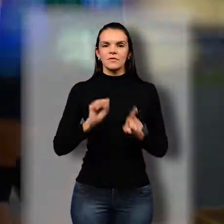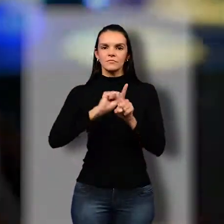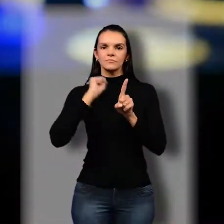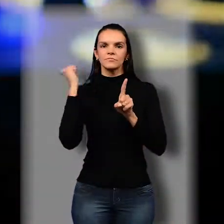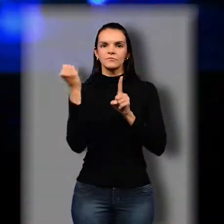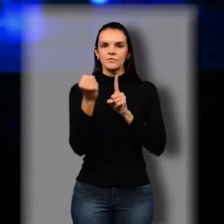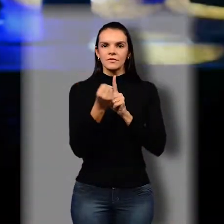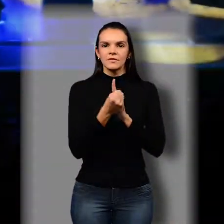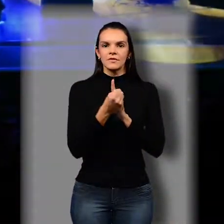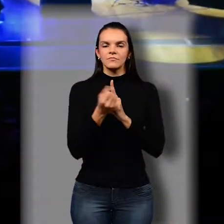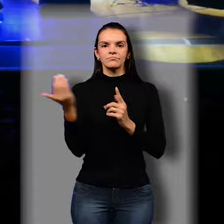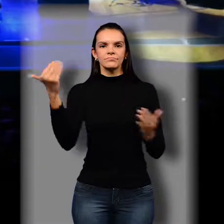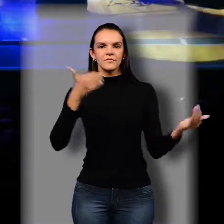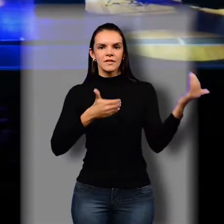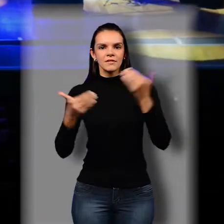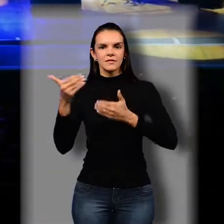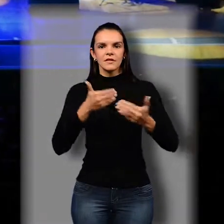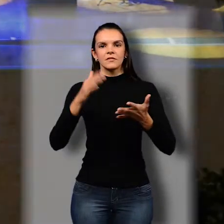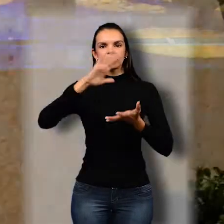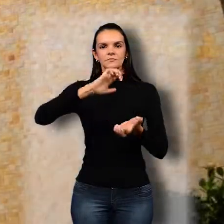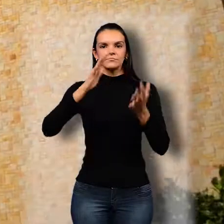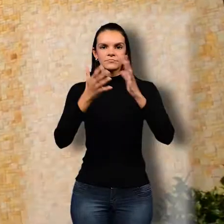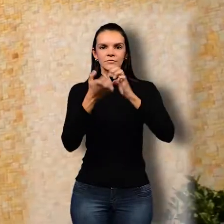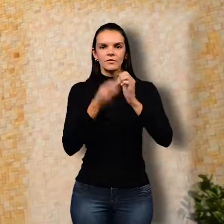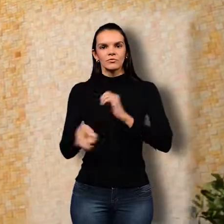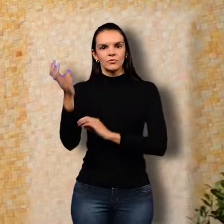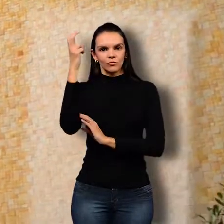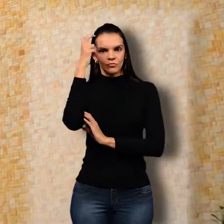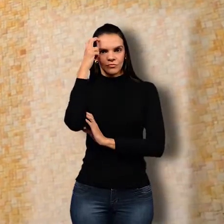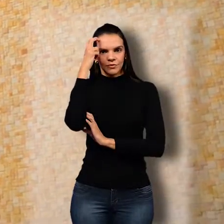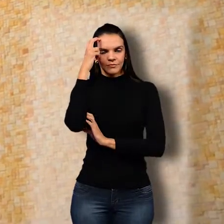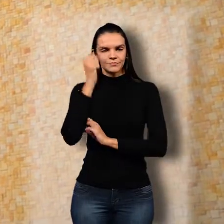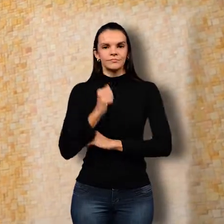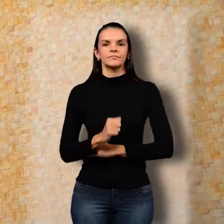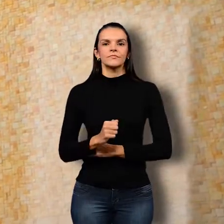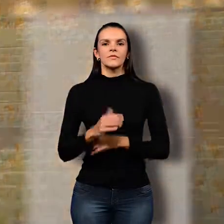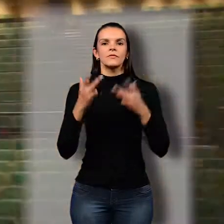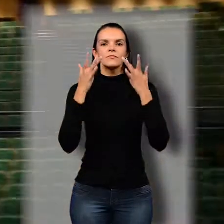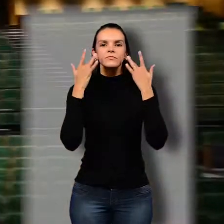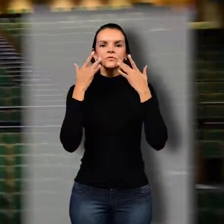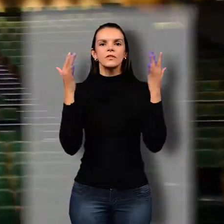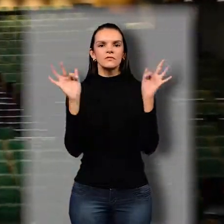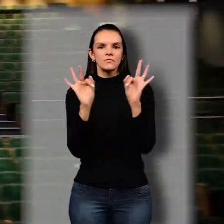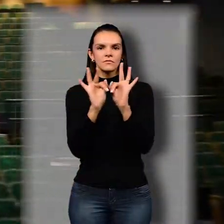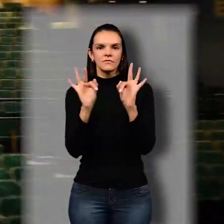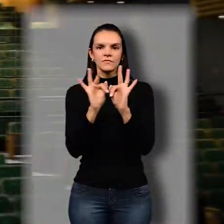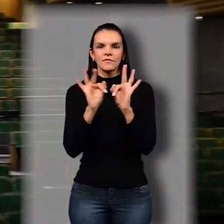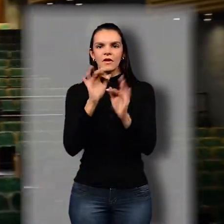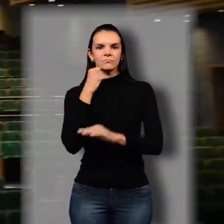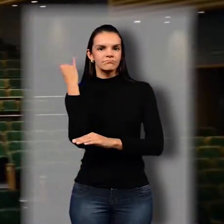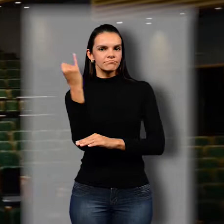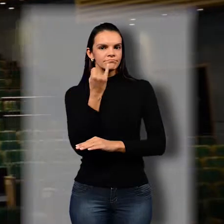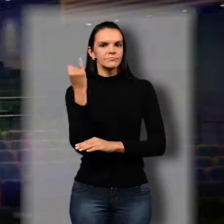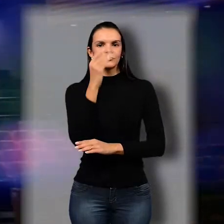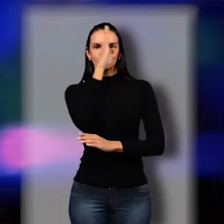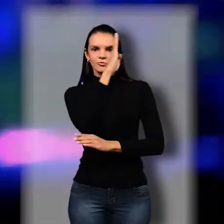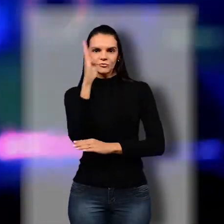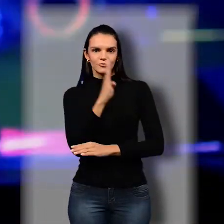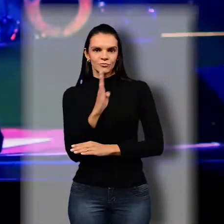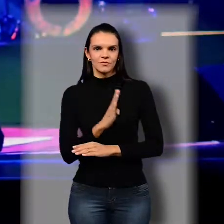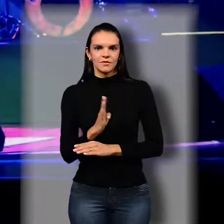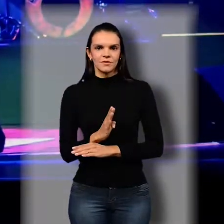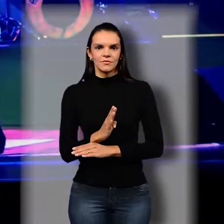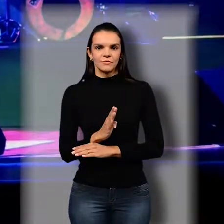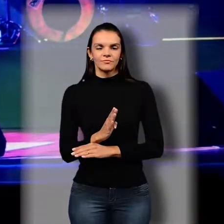o acesso à arte e à cultura. O Teatro FEVALE, um dos maiores do Brasil, colocou o Vale